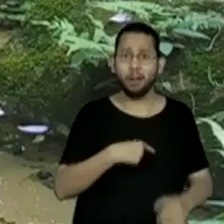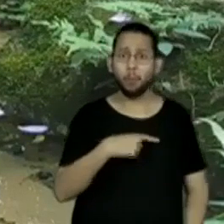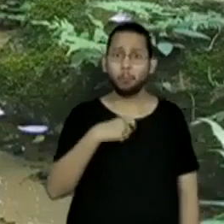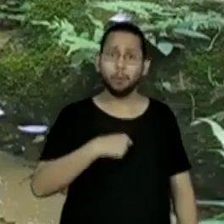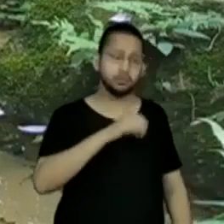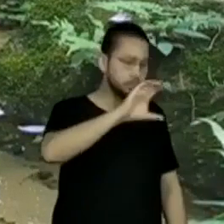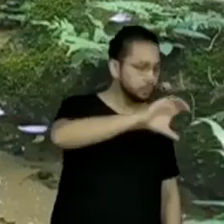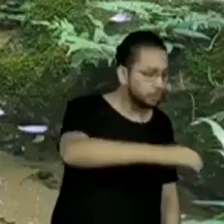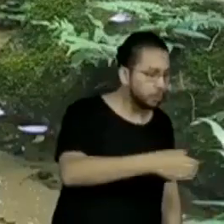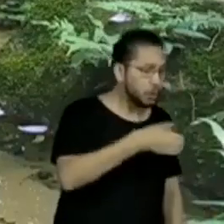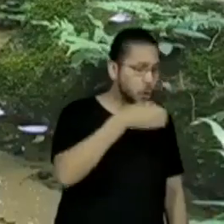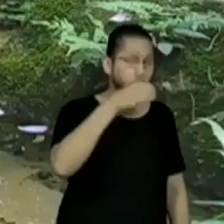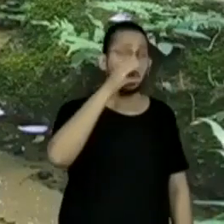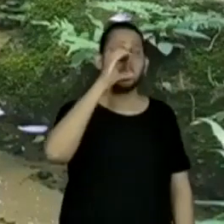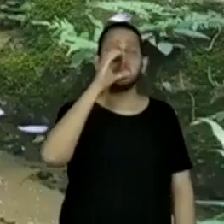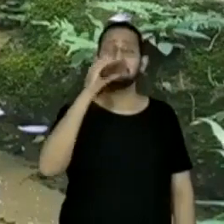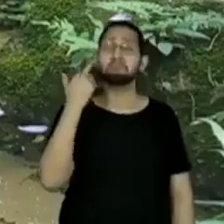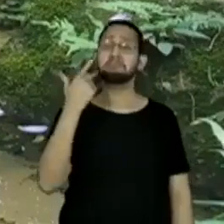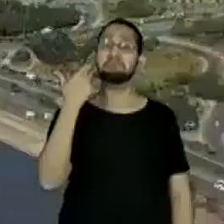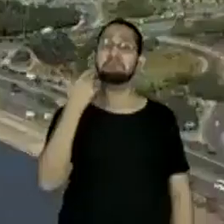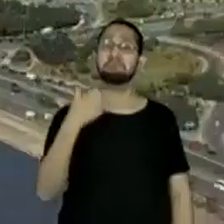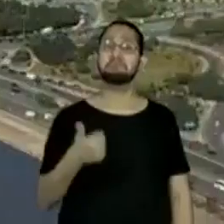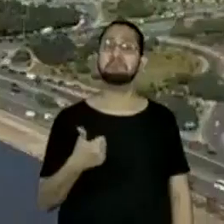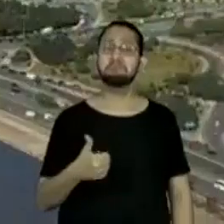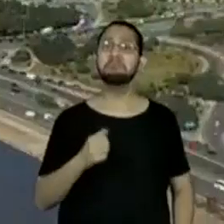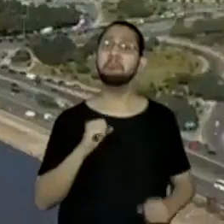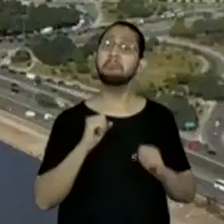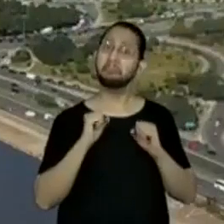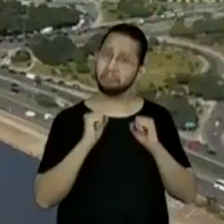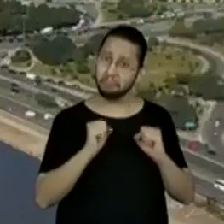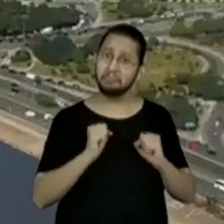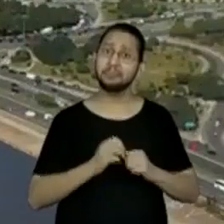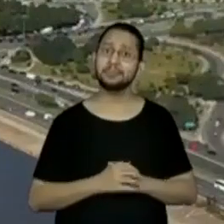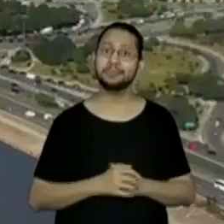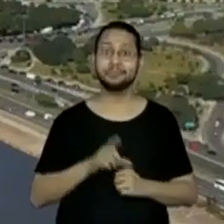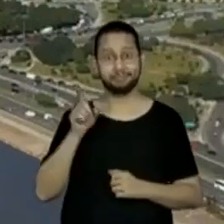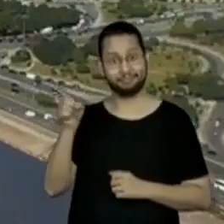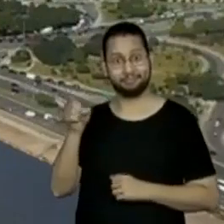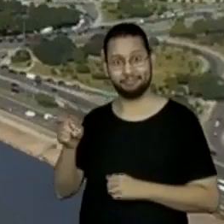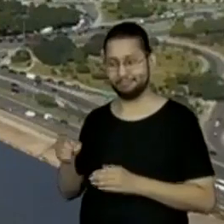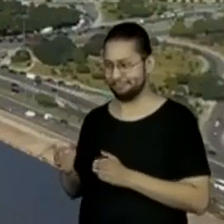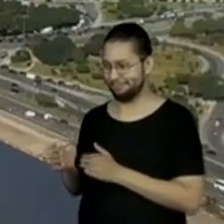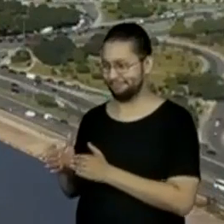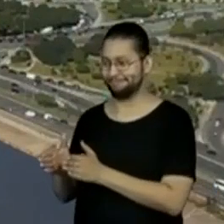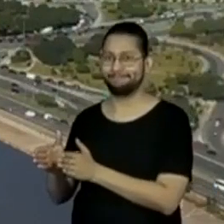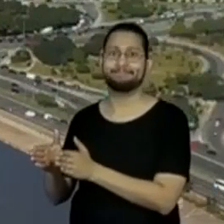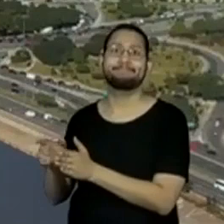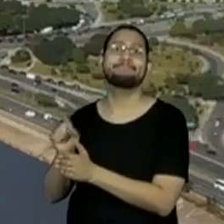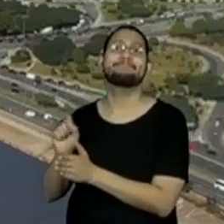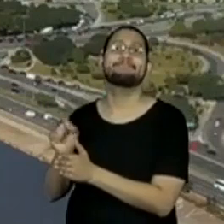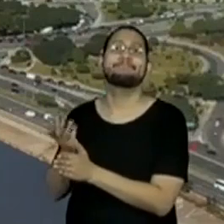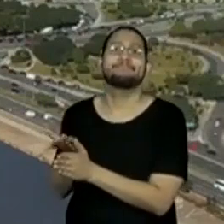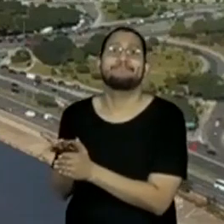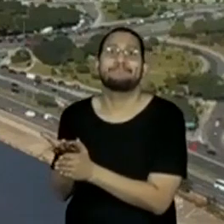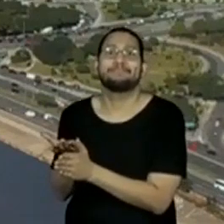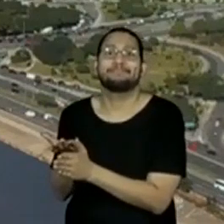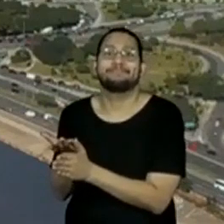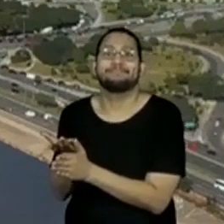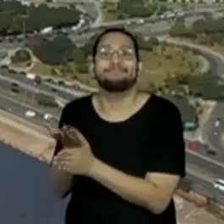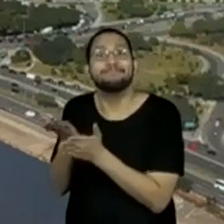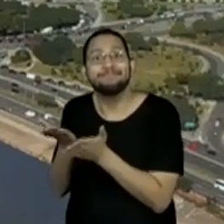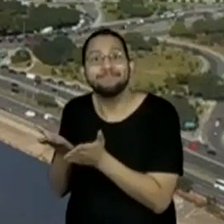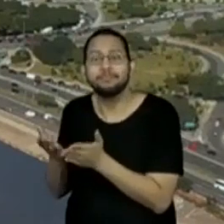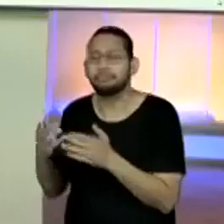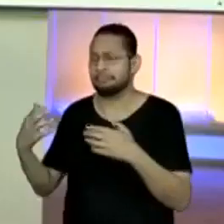água tranquilamente. Na outra imagem, nós já temos um rio no meio de uma